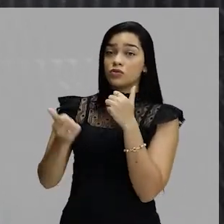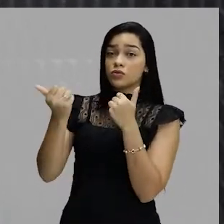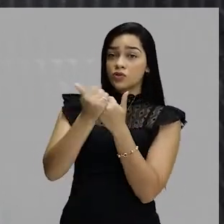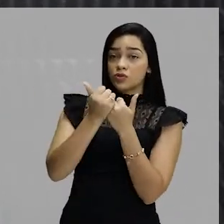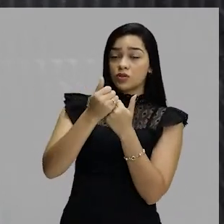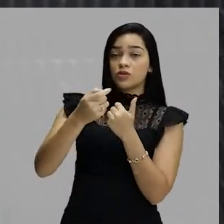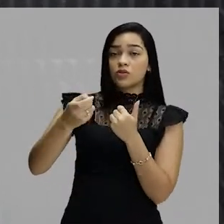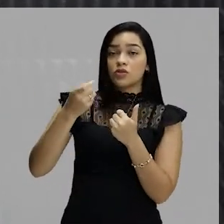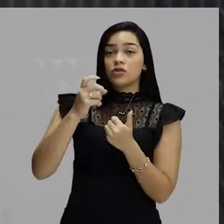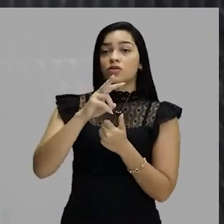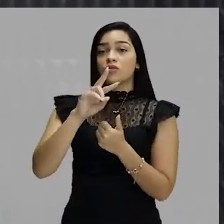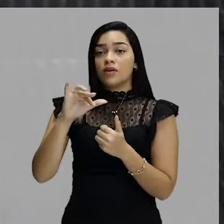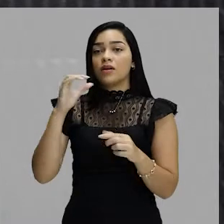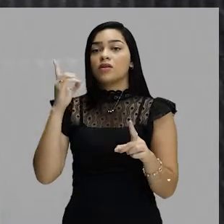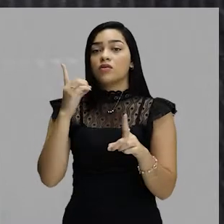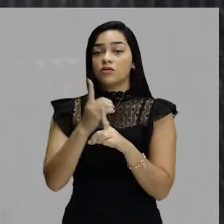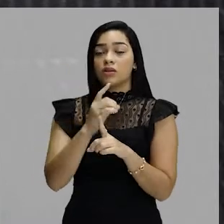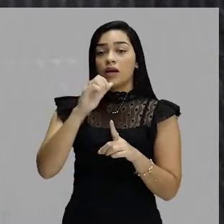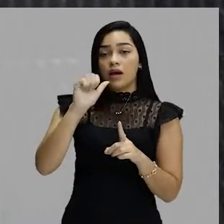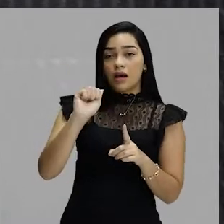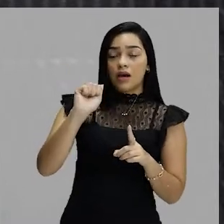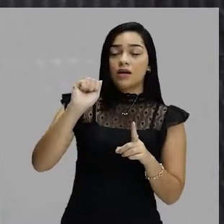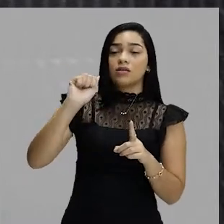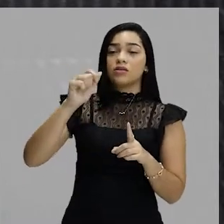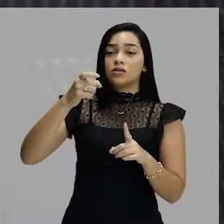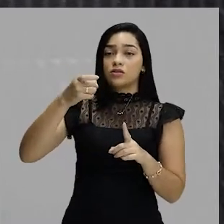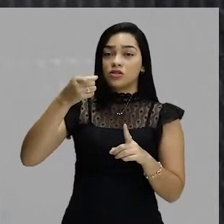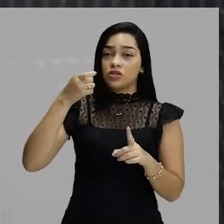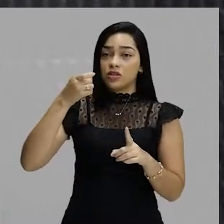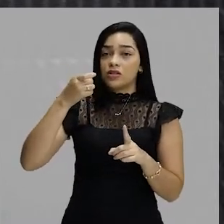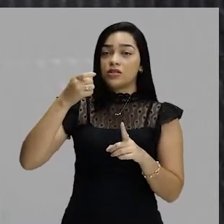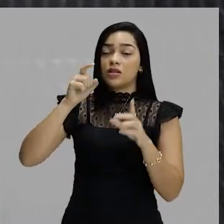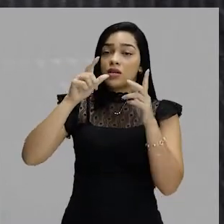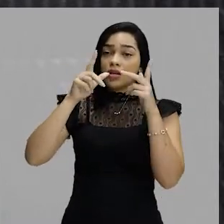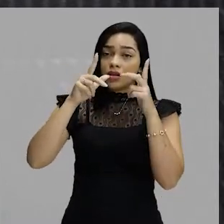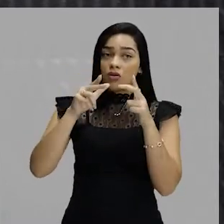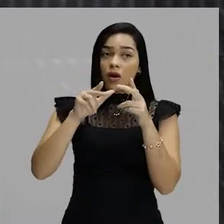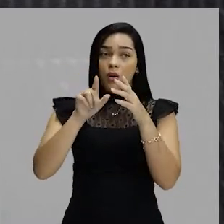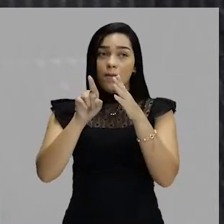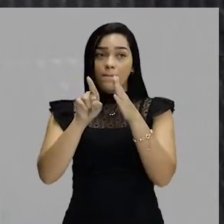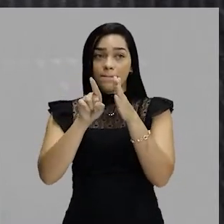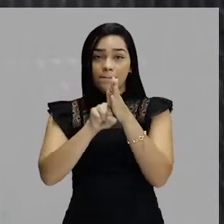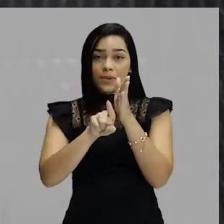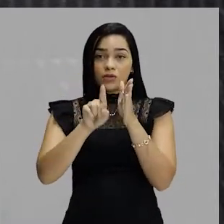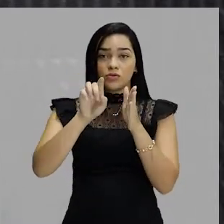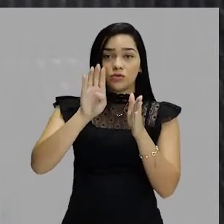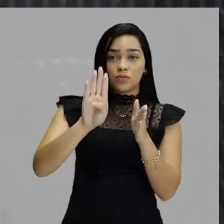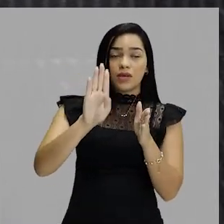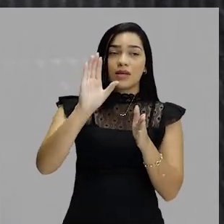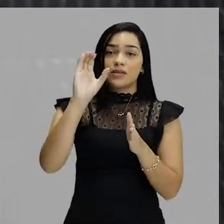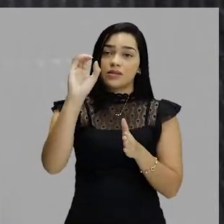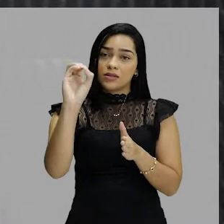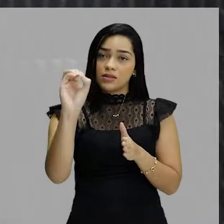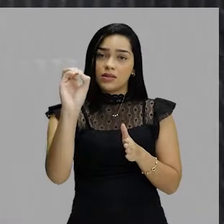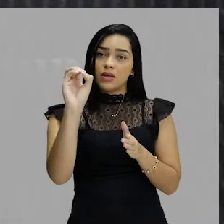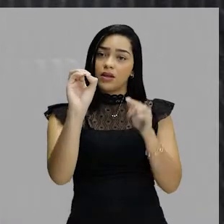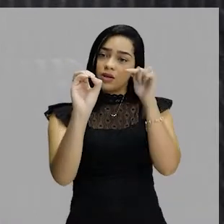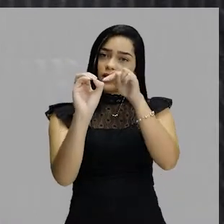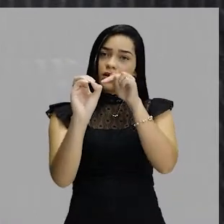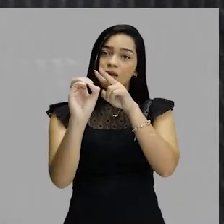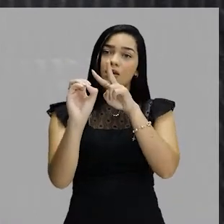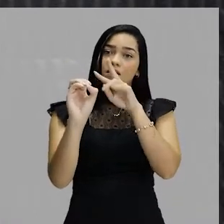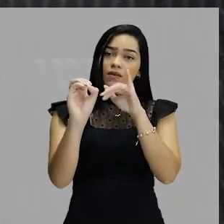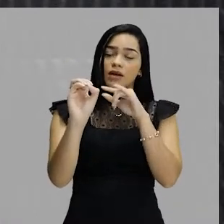x, você vai encontrar ax igual a menos b. E esse zero da função, ó,